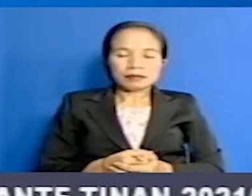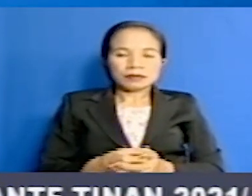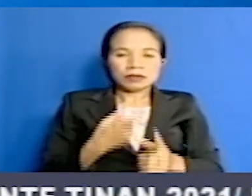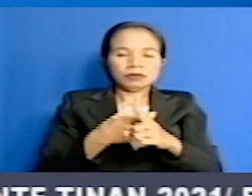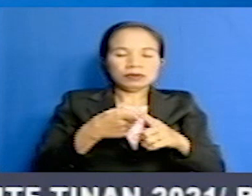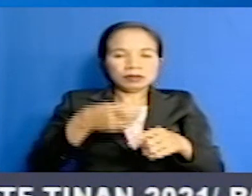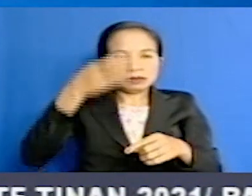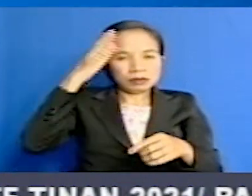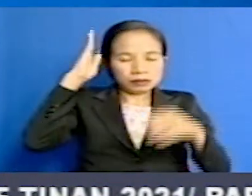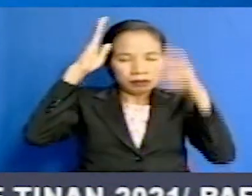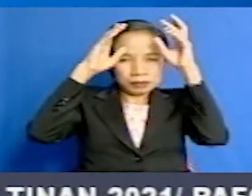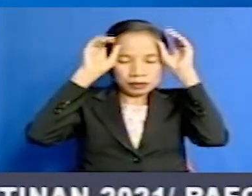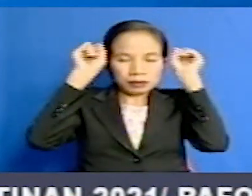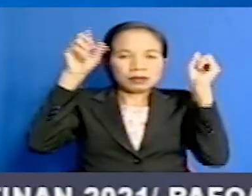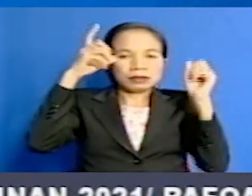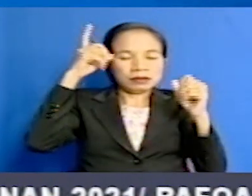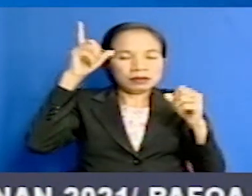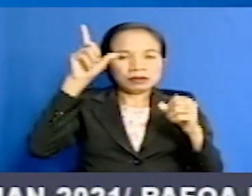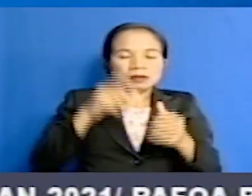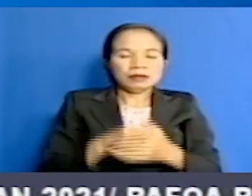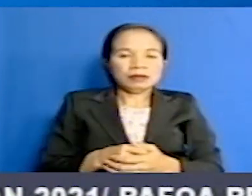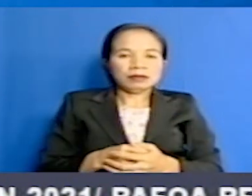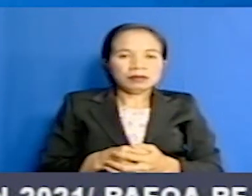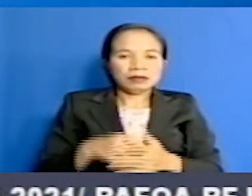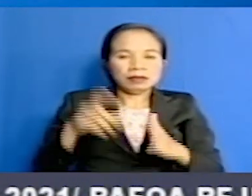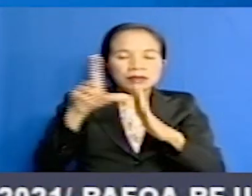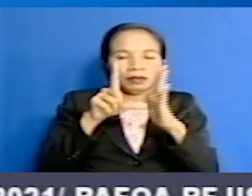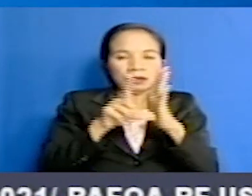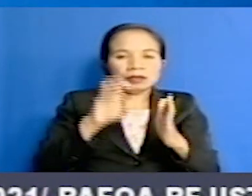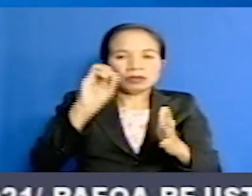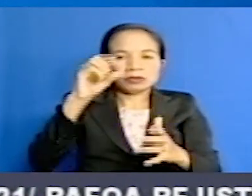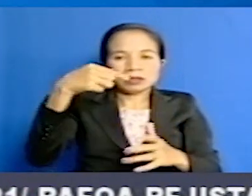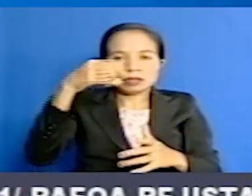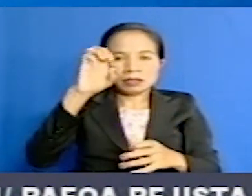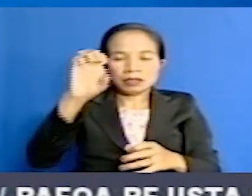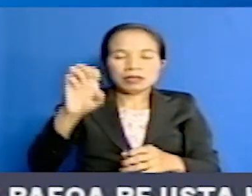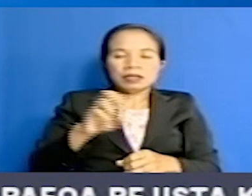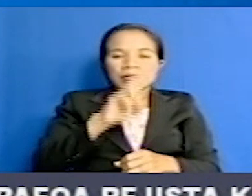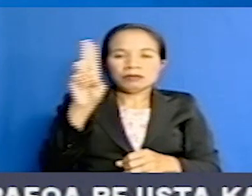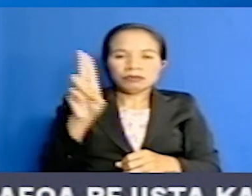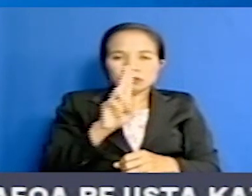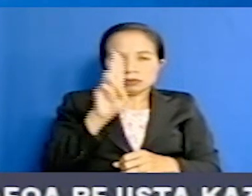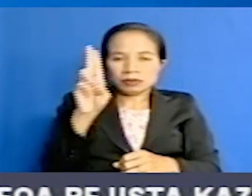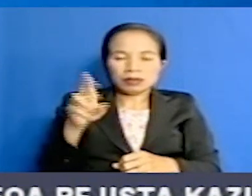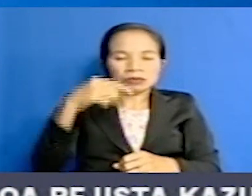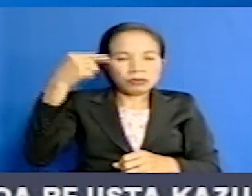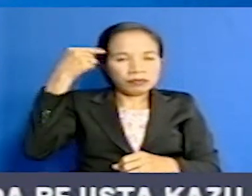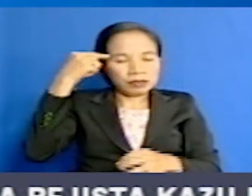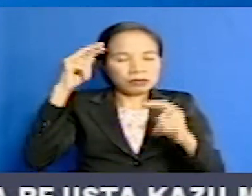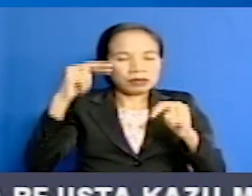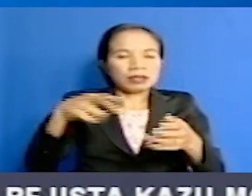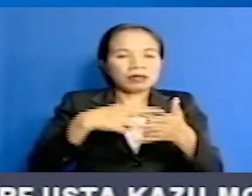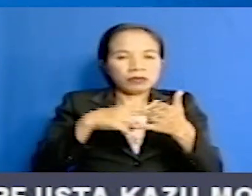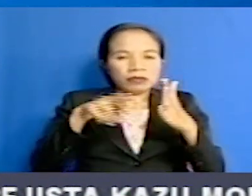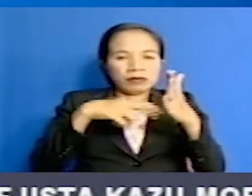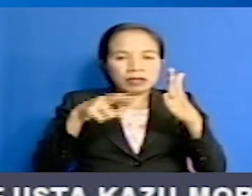República. E decreto do Governo, a terceira. Lei e Orçamento Geral do Estado promulgado, o orato executa, né? O Governo tem que aprovar a linha